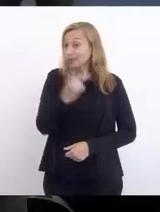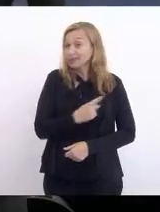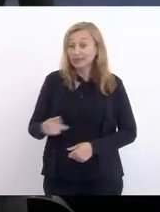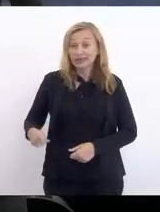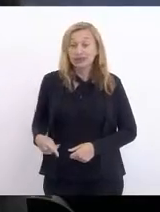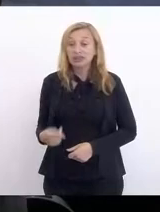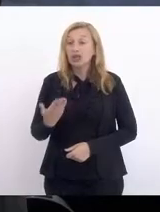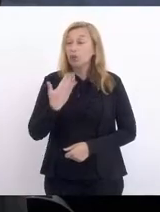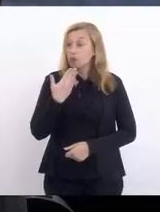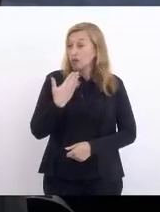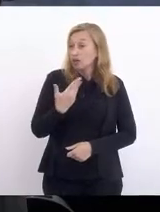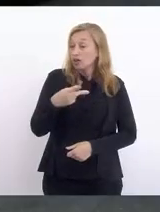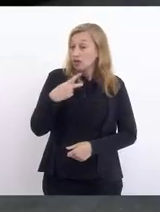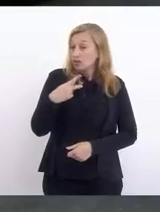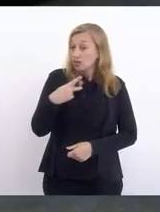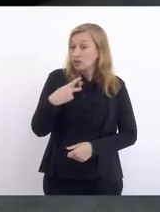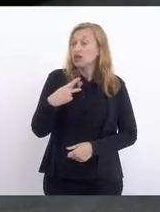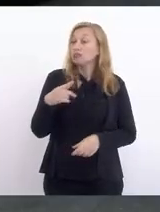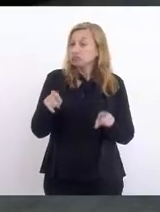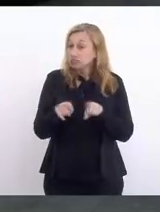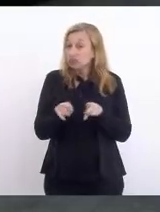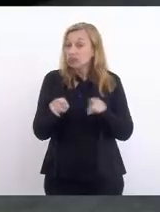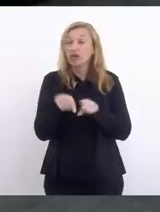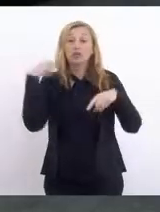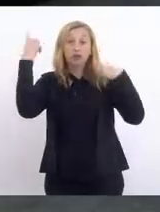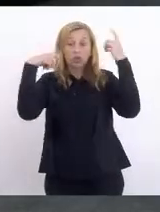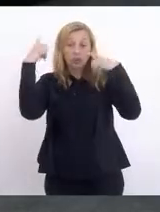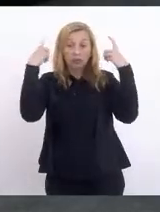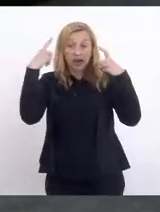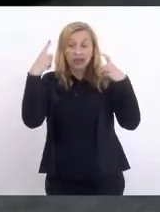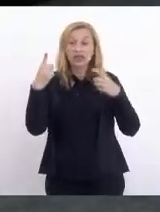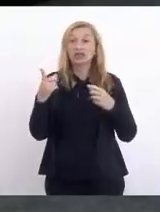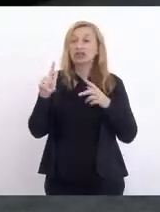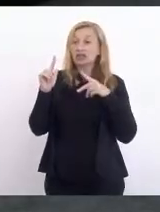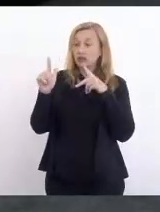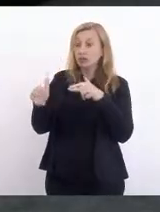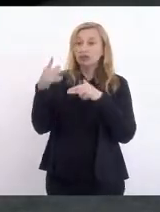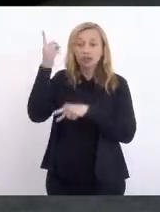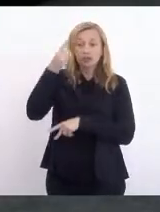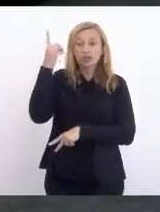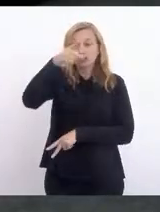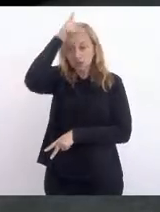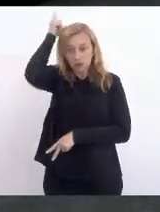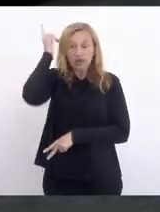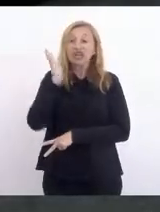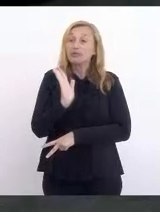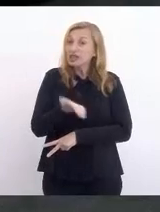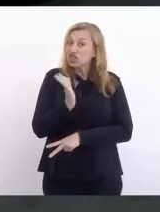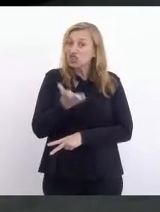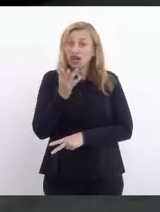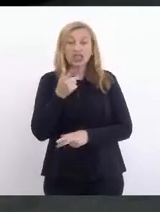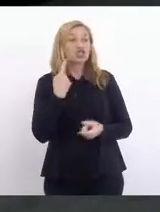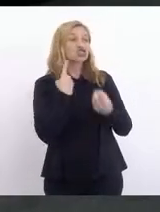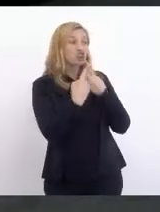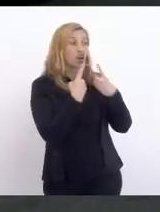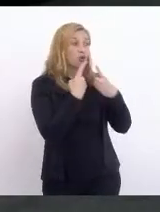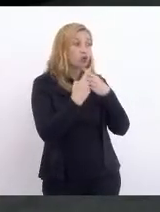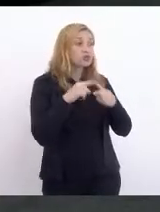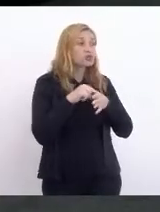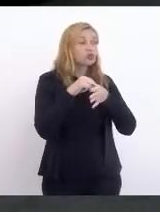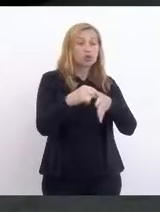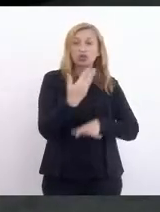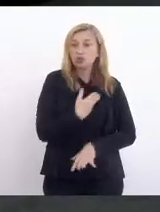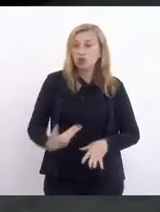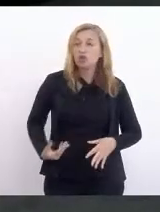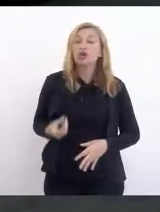eu corroboram a preocupação levantada aqui pelo Deputado Luiz Paulo mas já estava aqui dialogando com o líder